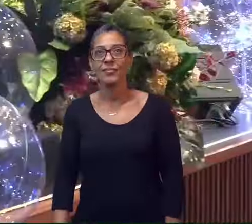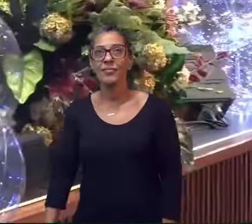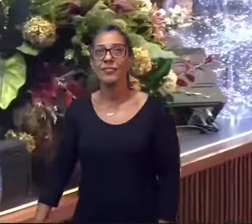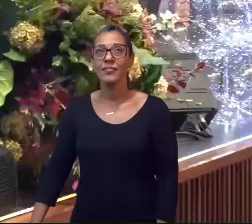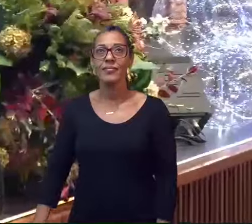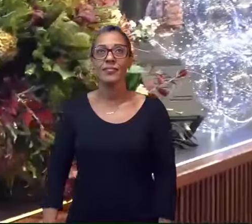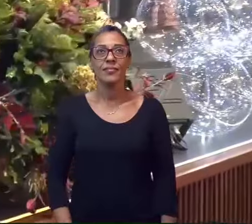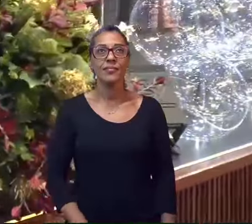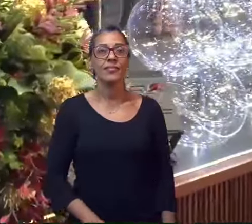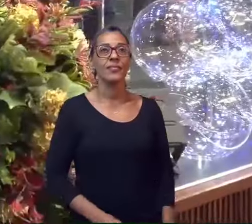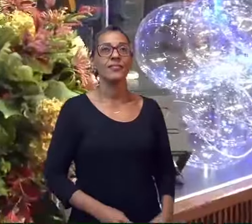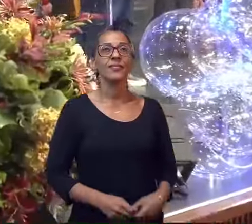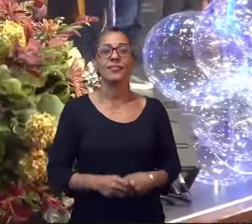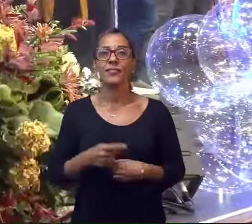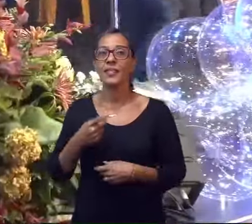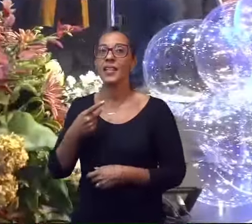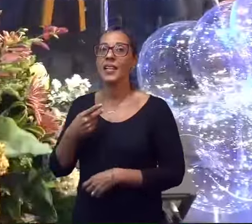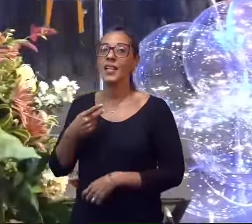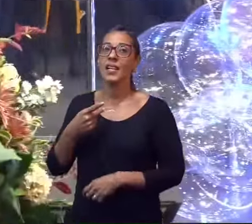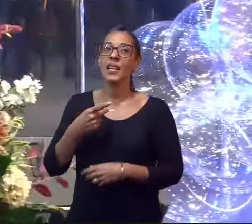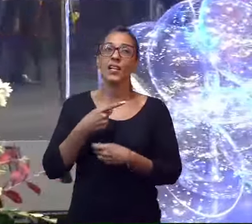sobre família